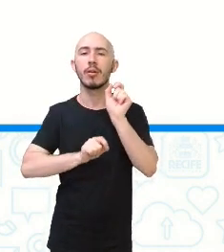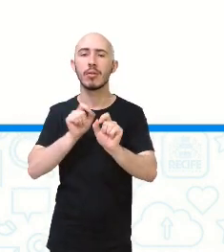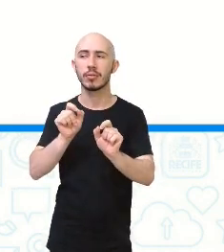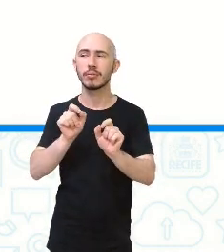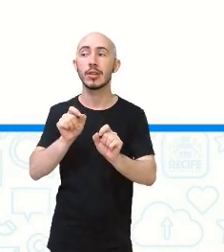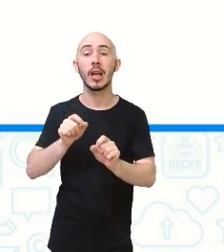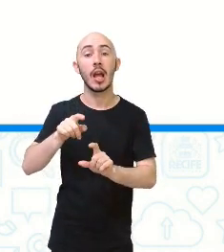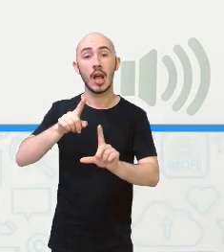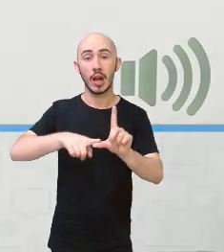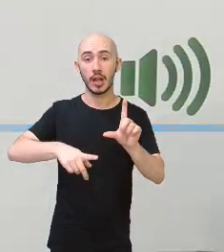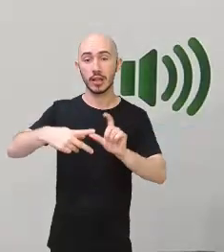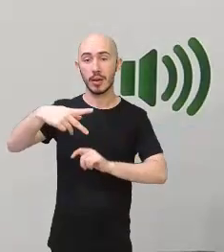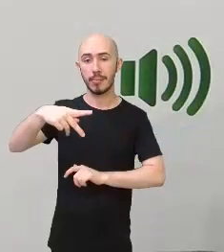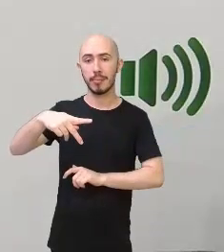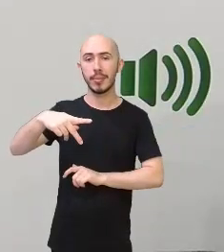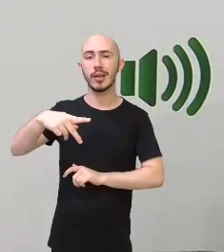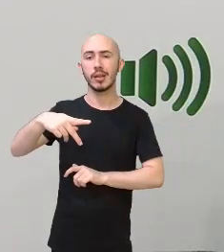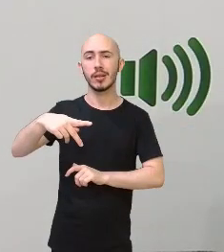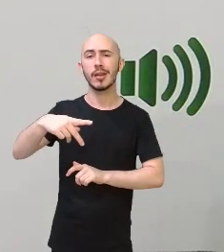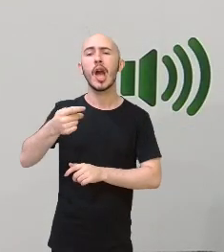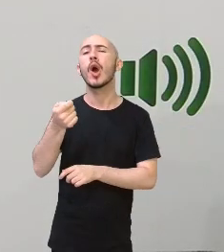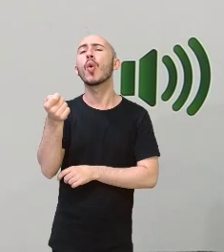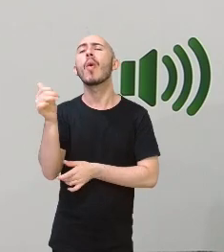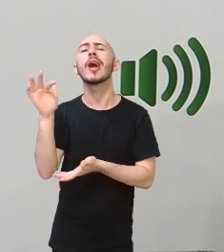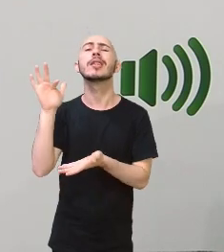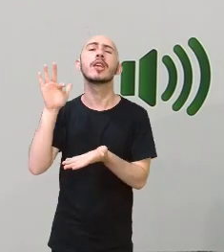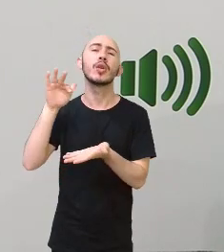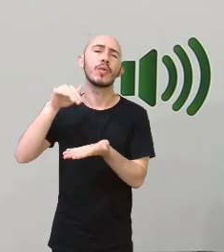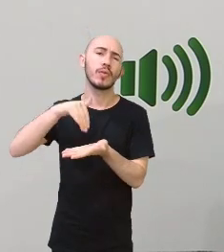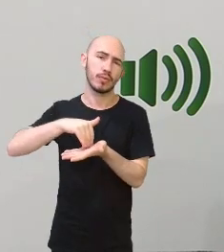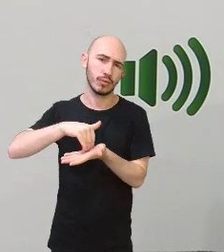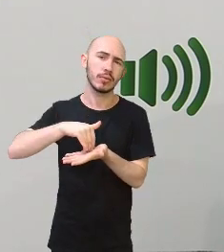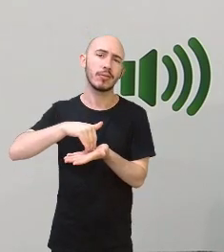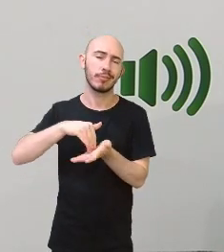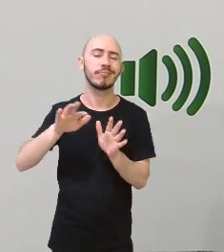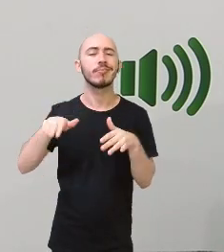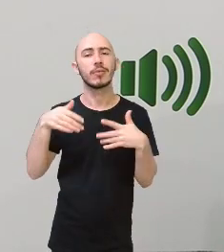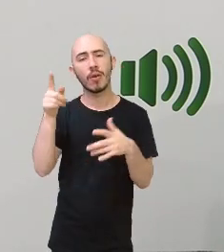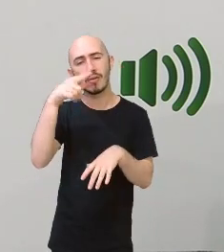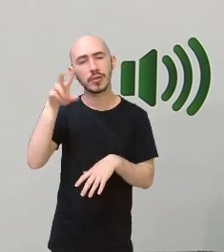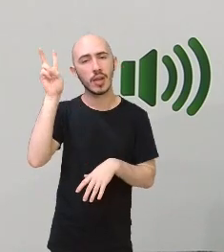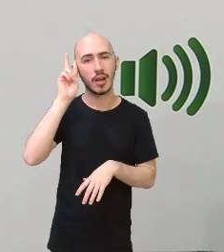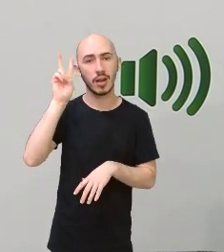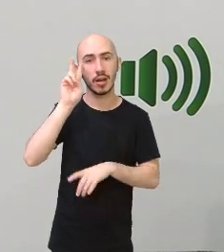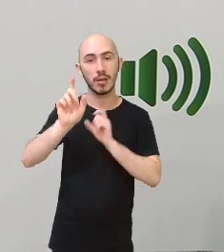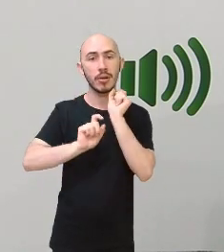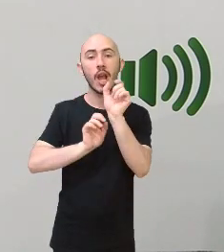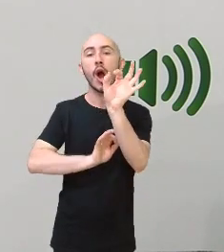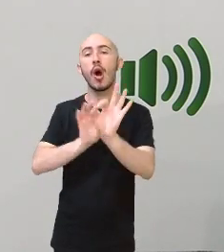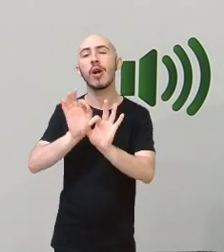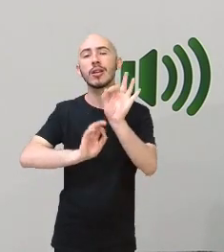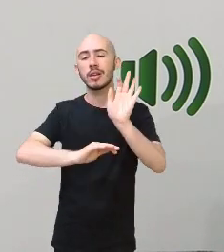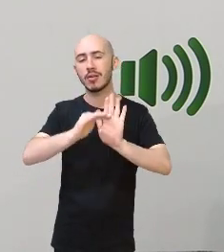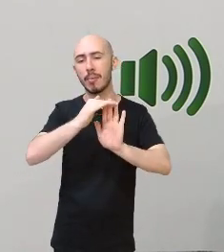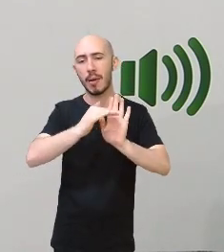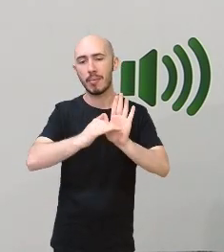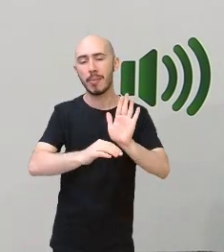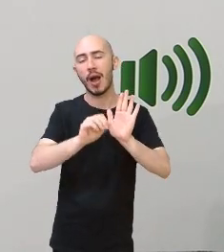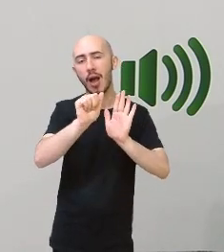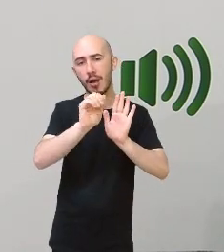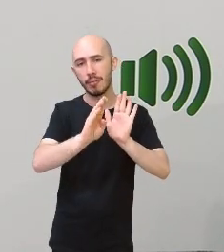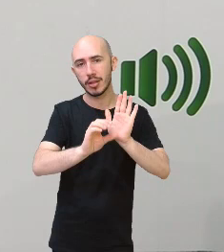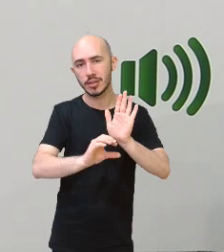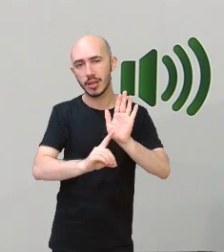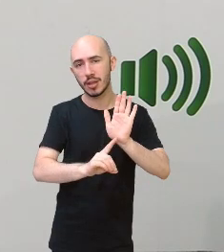a letra P no alfabeto está quase no finalzinho. Então, você vai lembrar da ordem do alfabeto, né? Aí a gente segue,